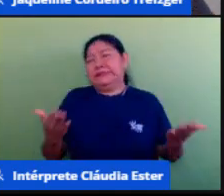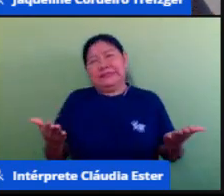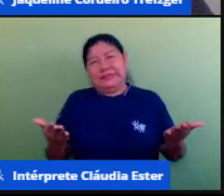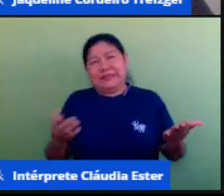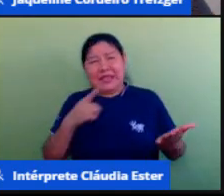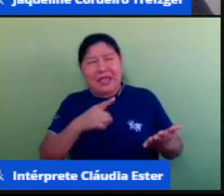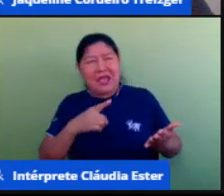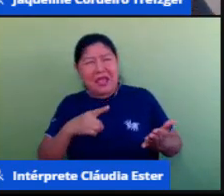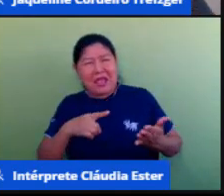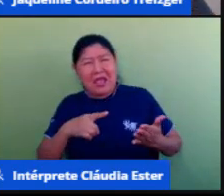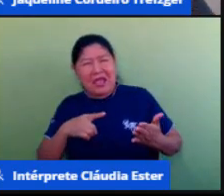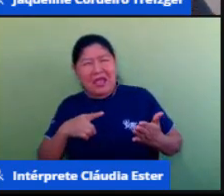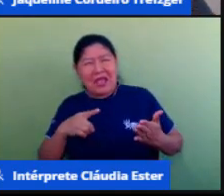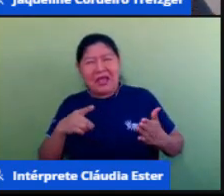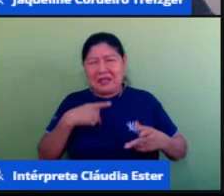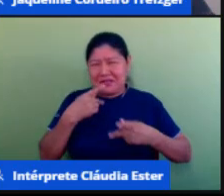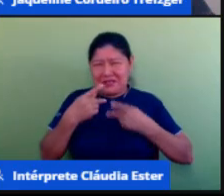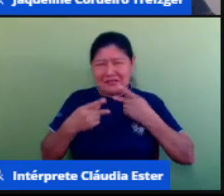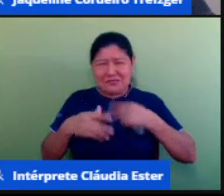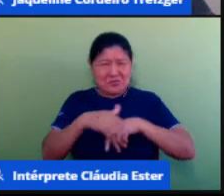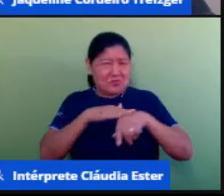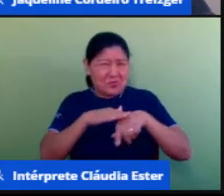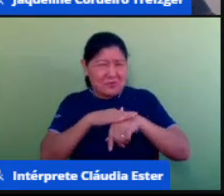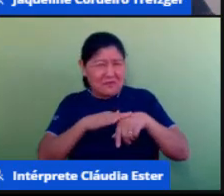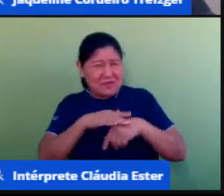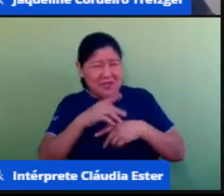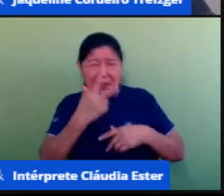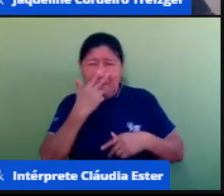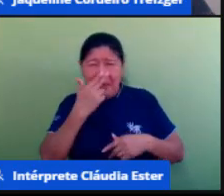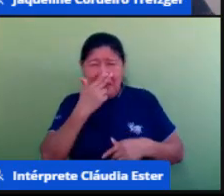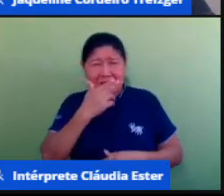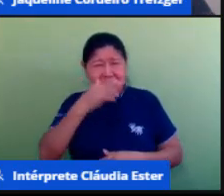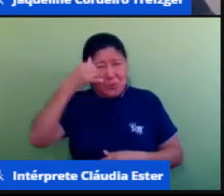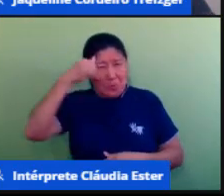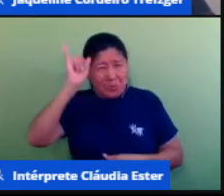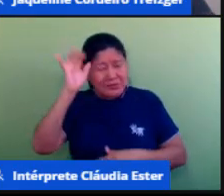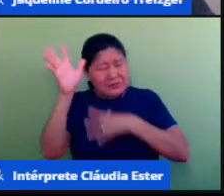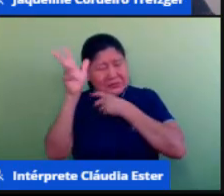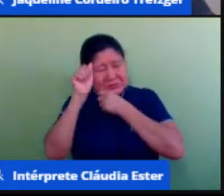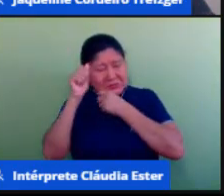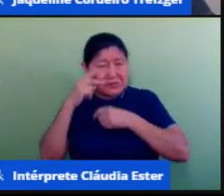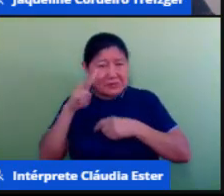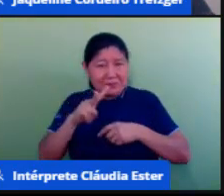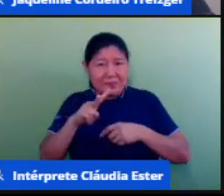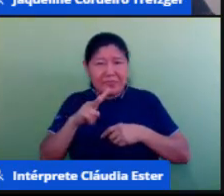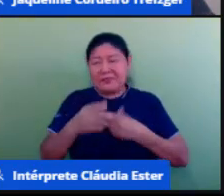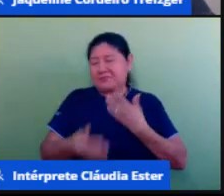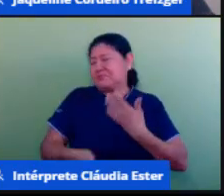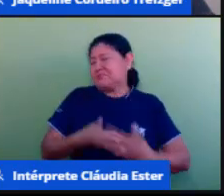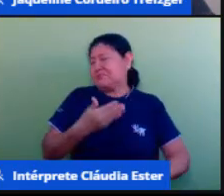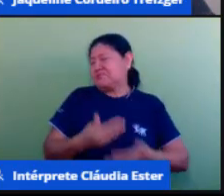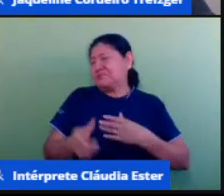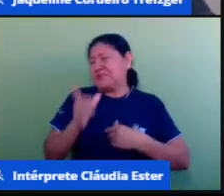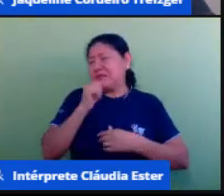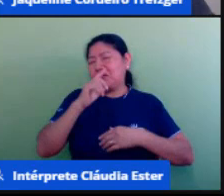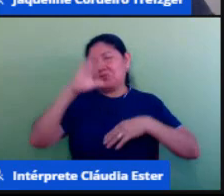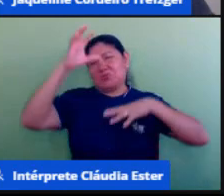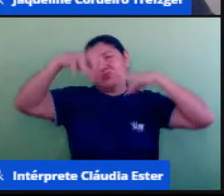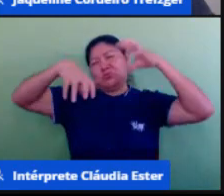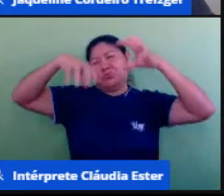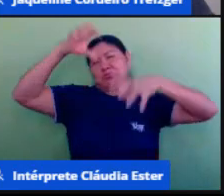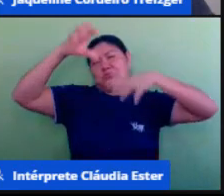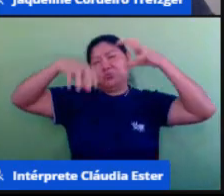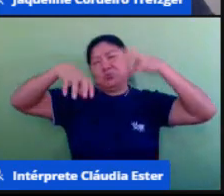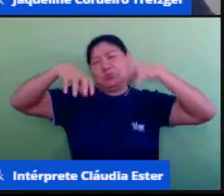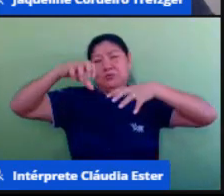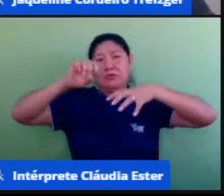era conversa para boi dormir e fez pouco caso da água que não parava de cair. Só que